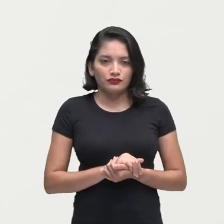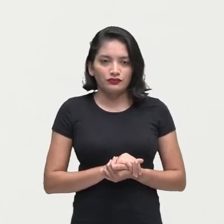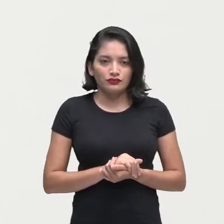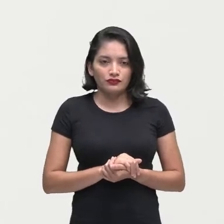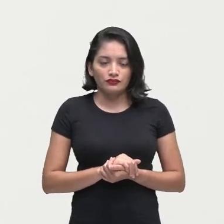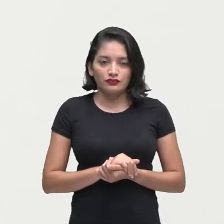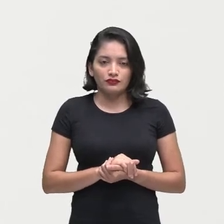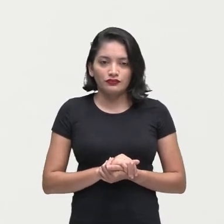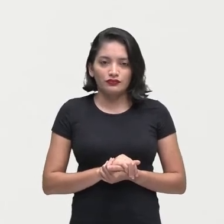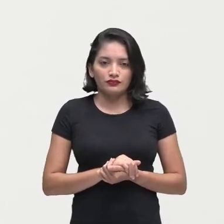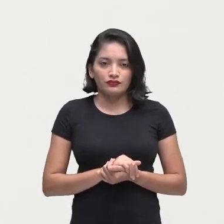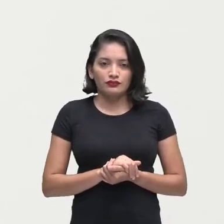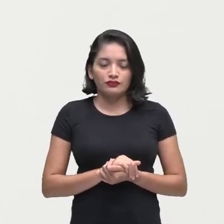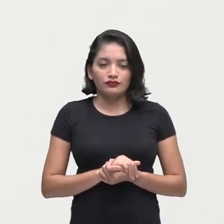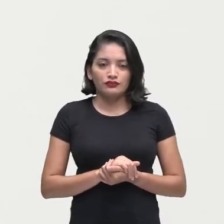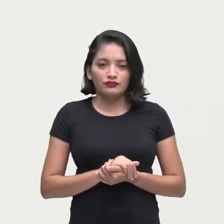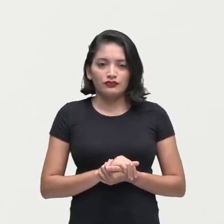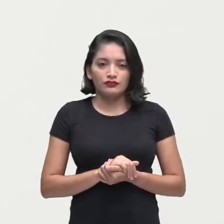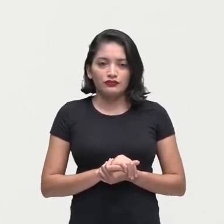is